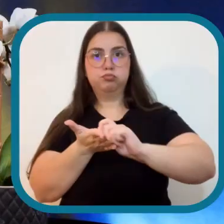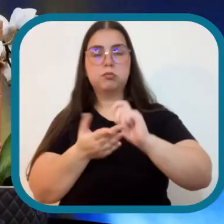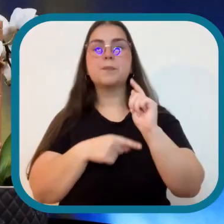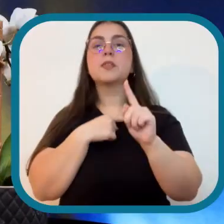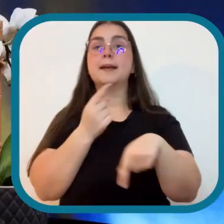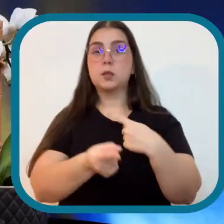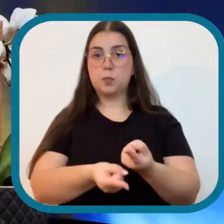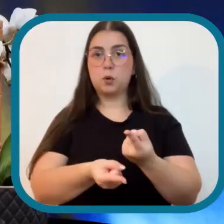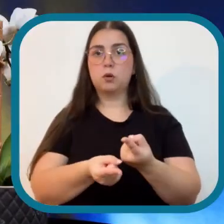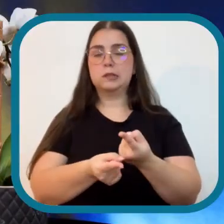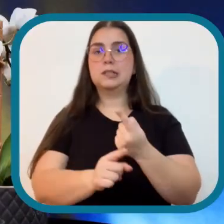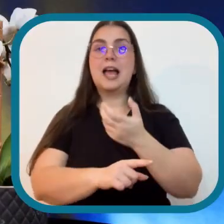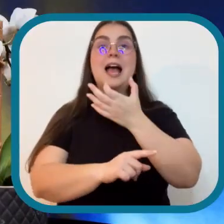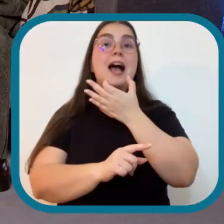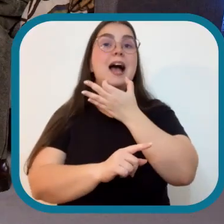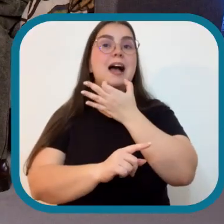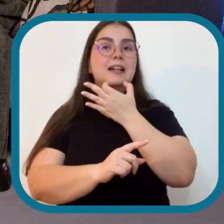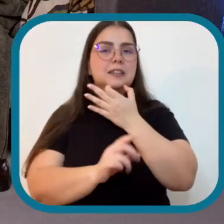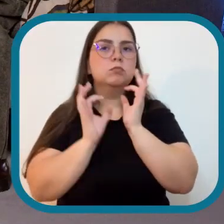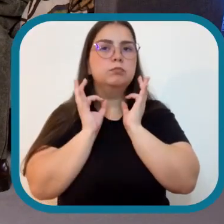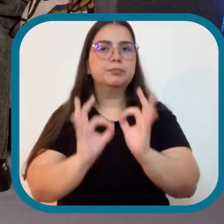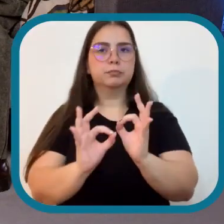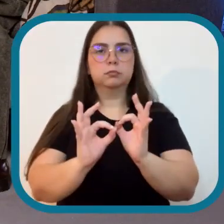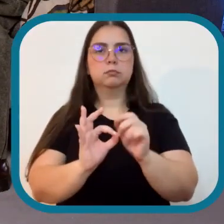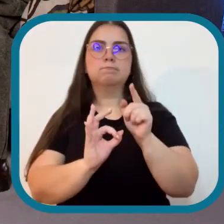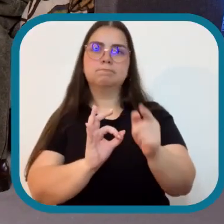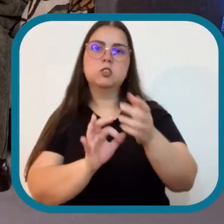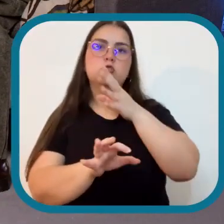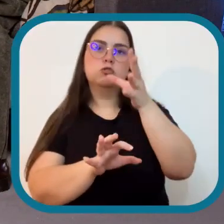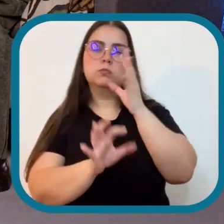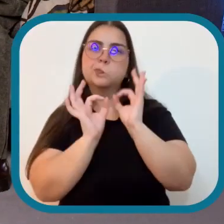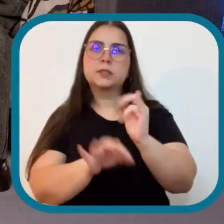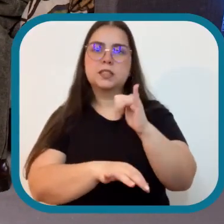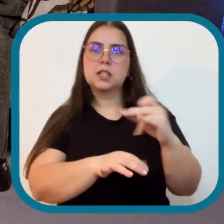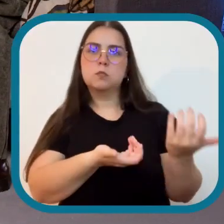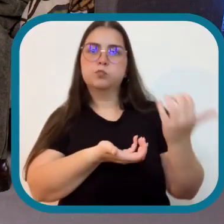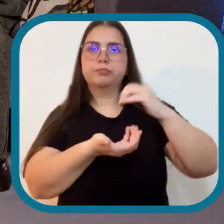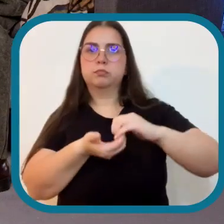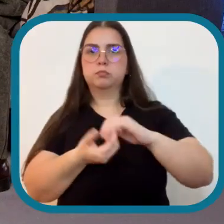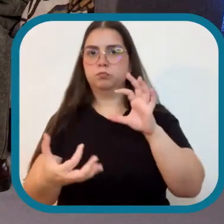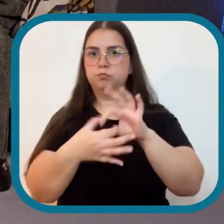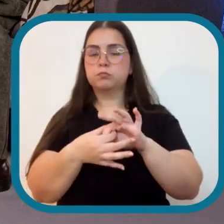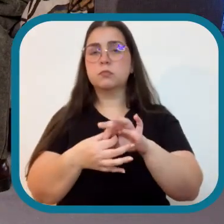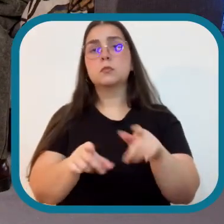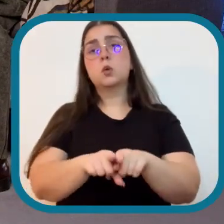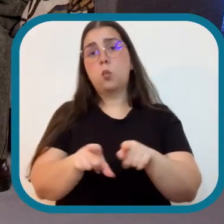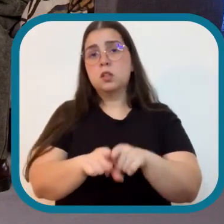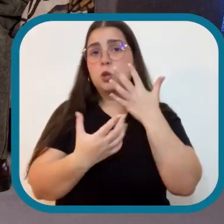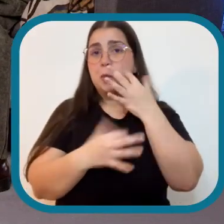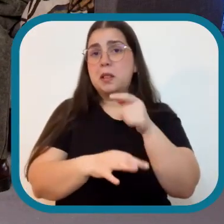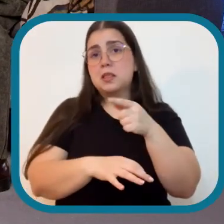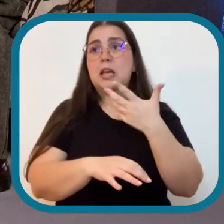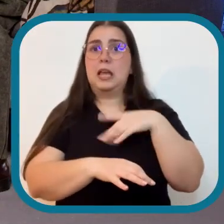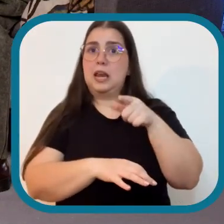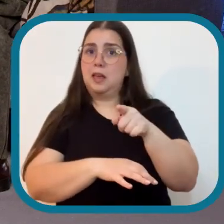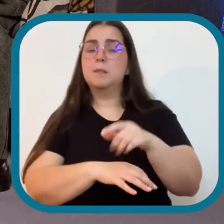e depois, desde que seja bem designado o auxílio que teve a nível da inteligência artificial generativa, que normalmente é o